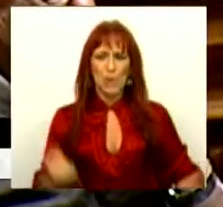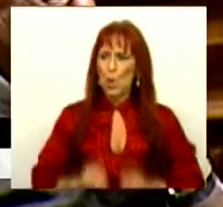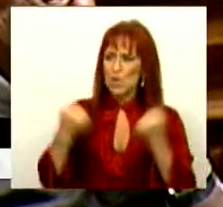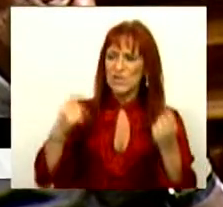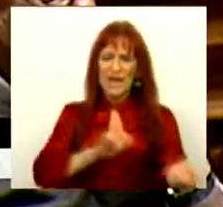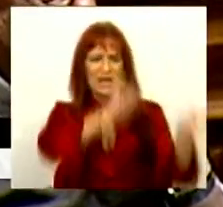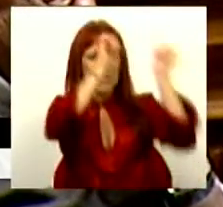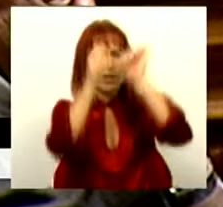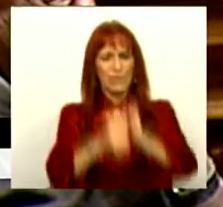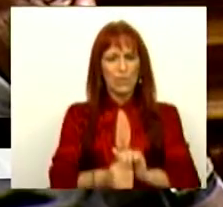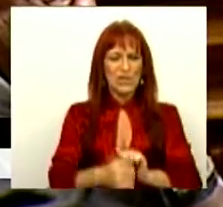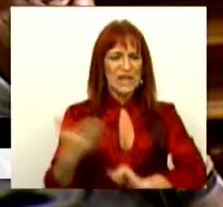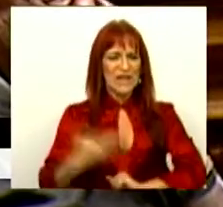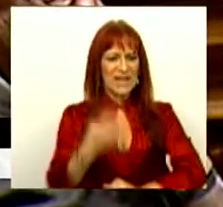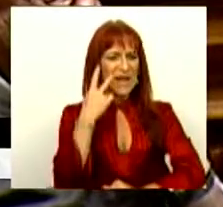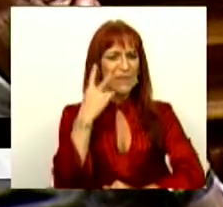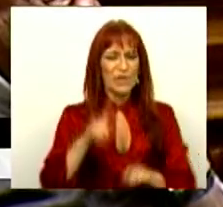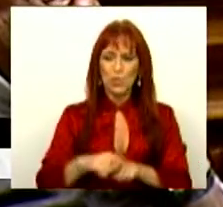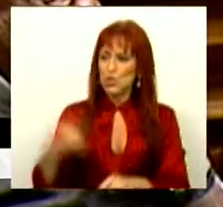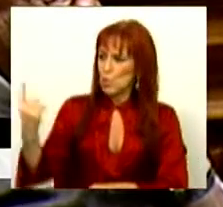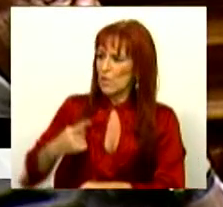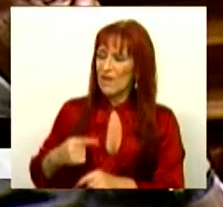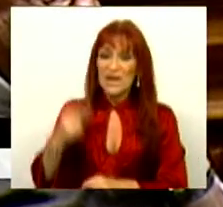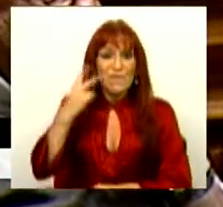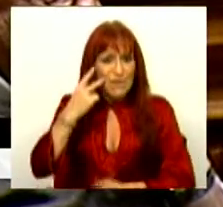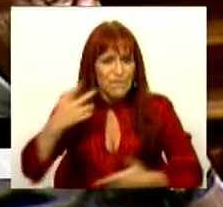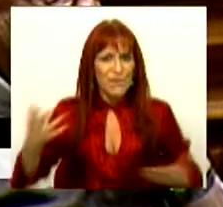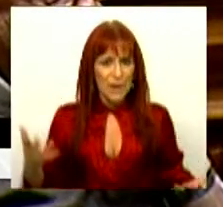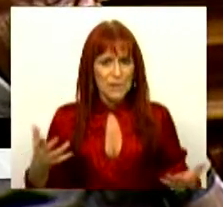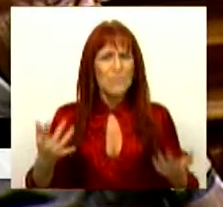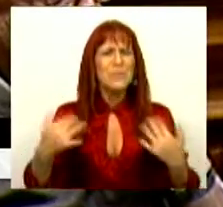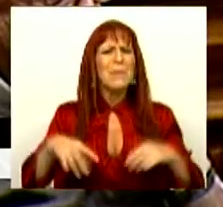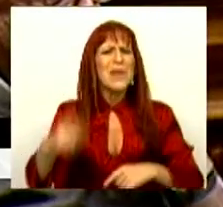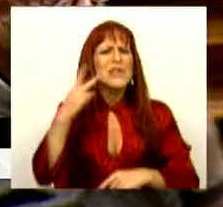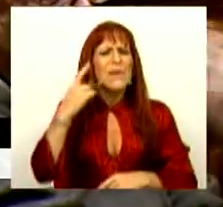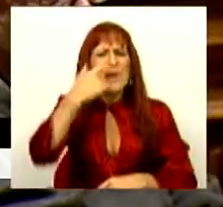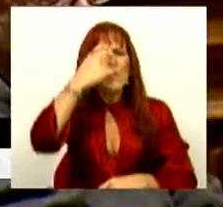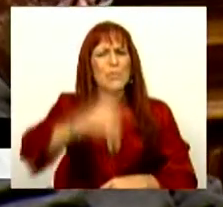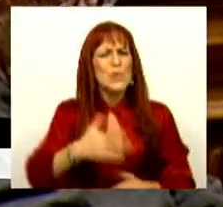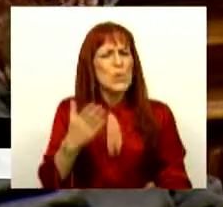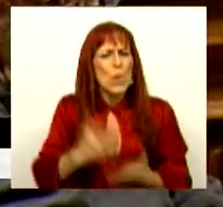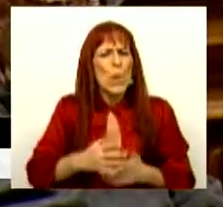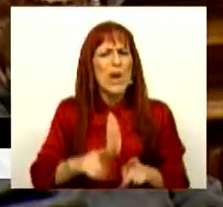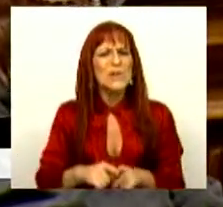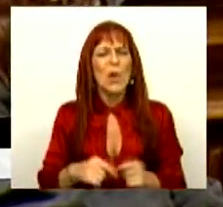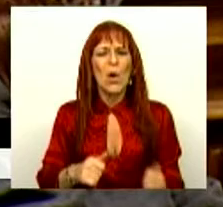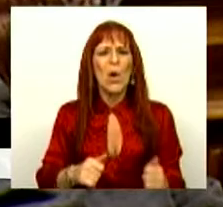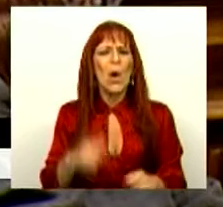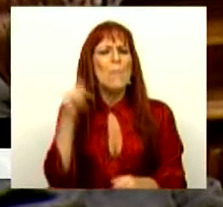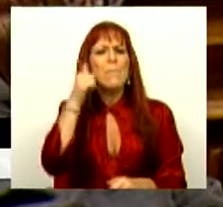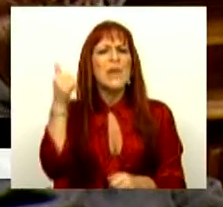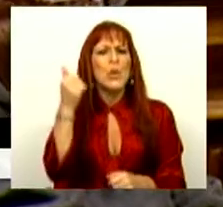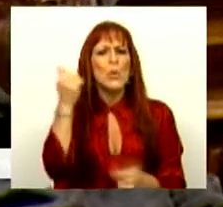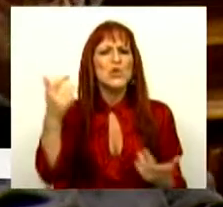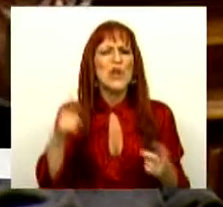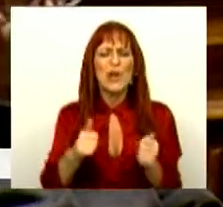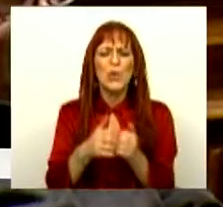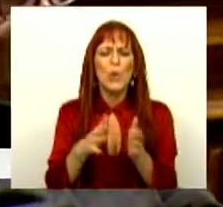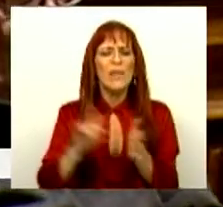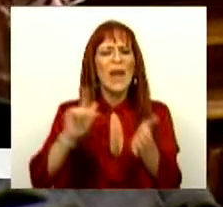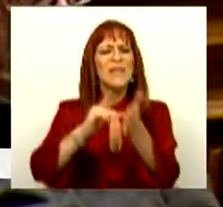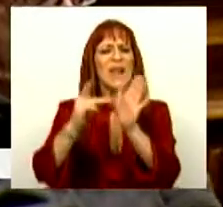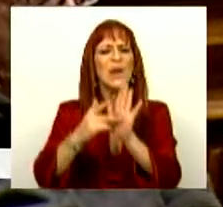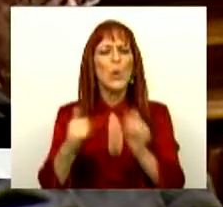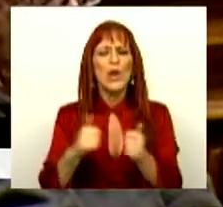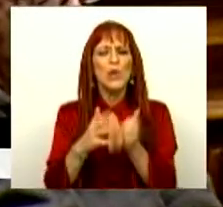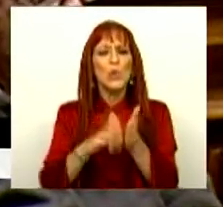de transformar o direito à vida num dever de viver. Mas a vida humana não é só biologia, e nem toda a técnica e